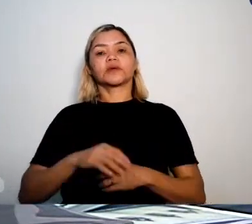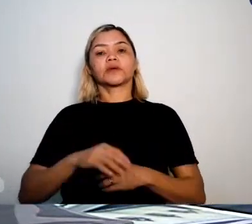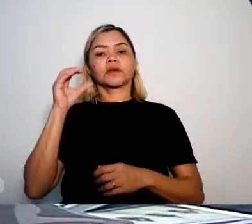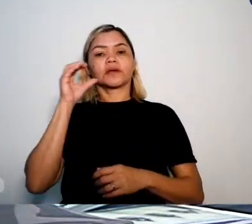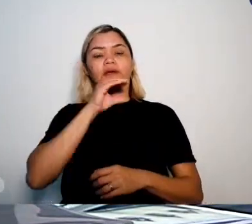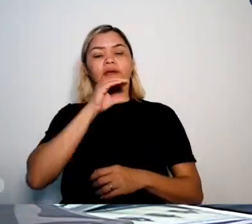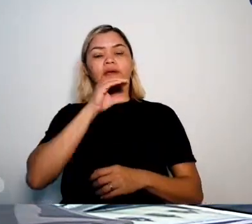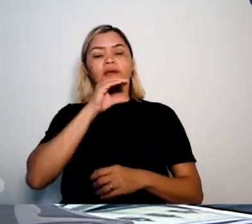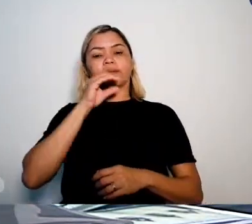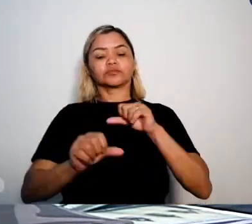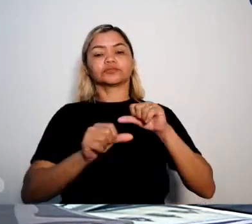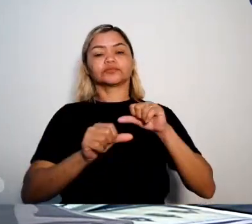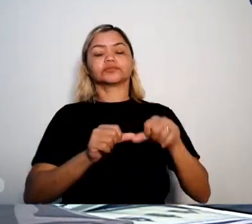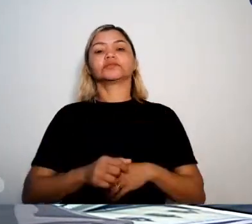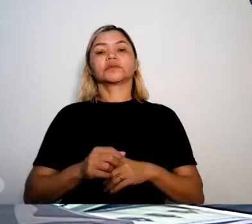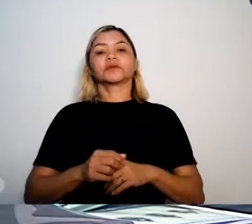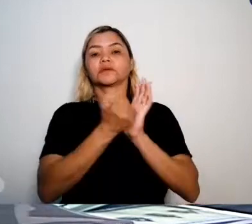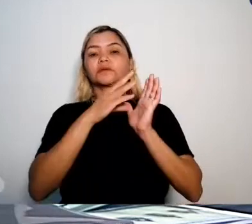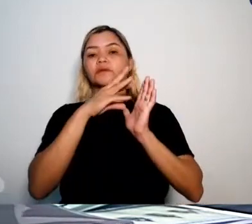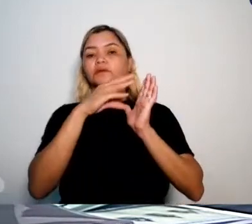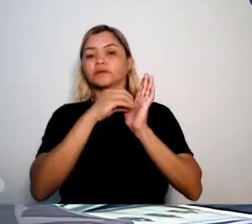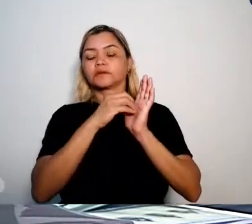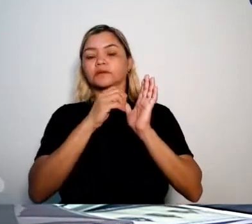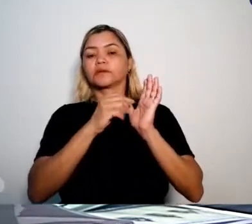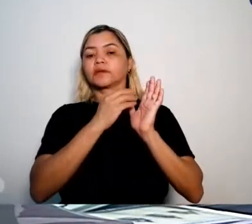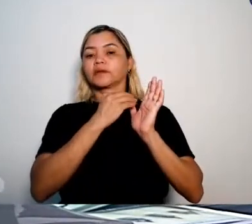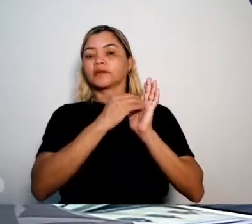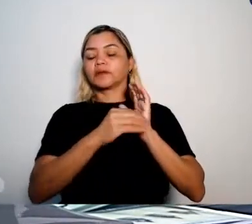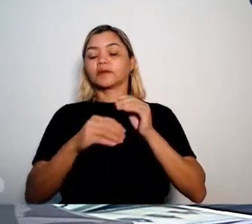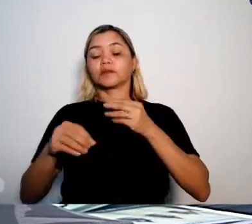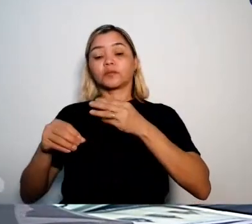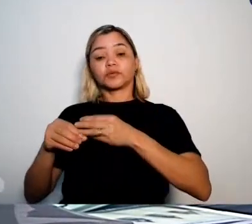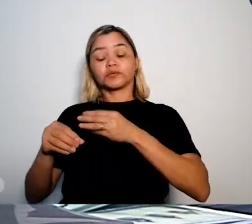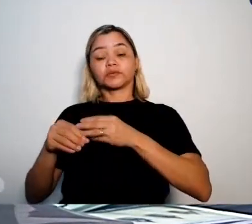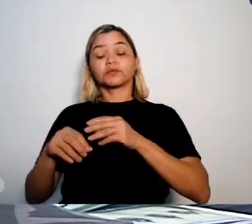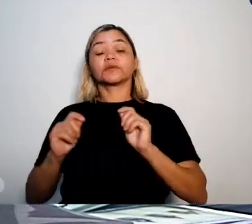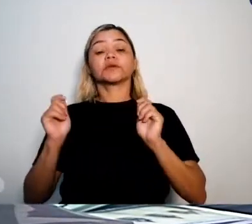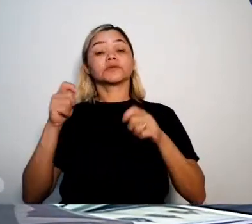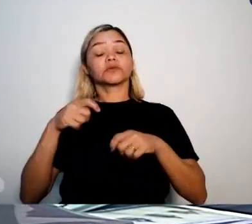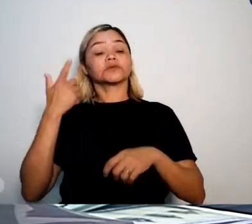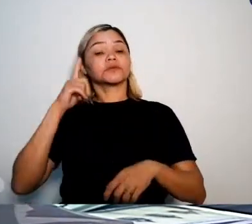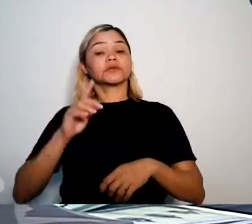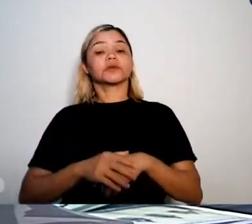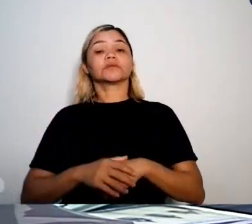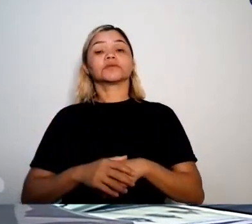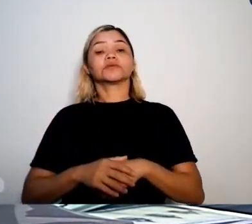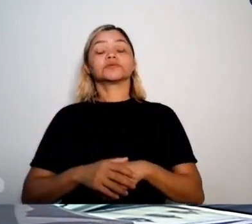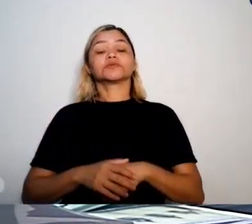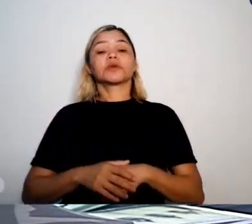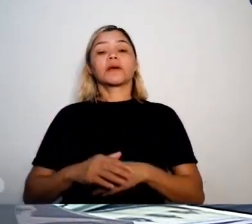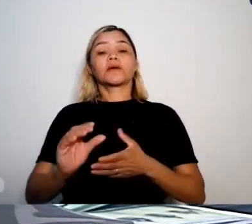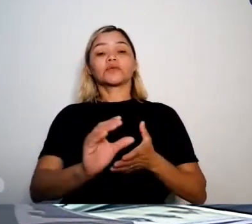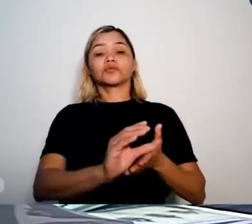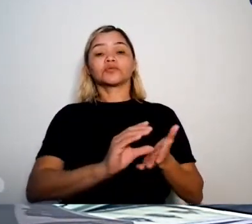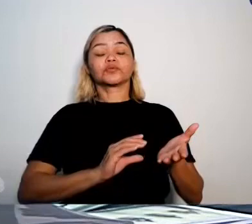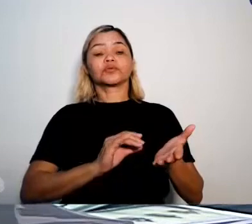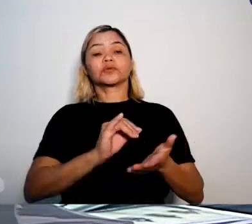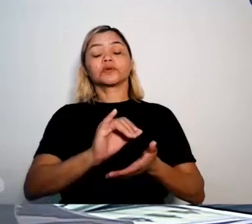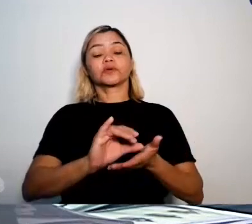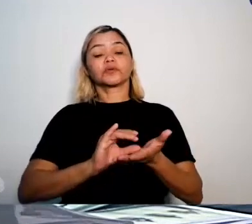situação cadastral no município e, assim, conseguirem recolher suas contribuições